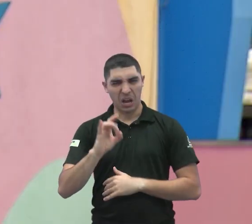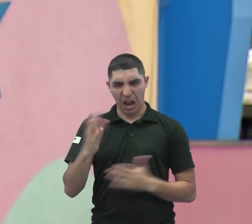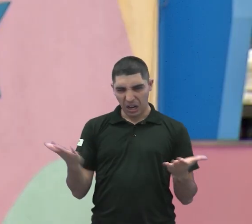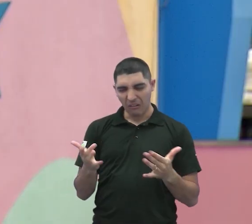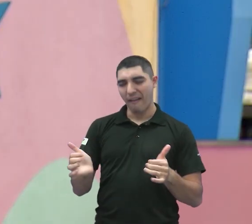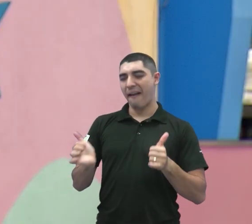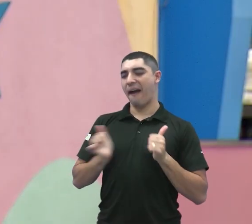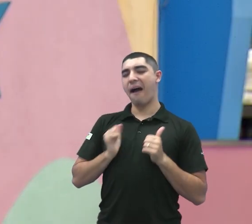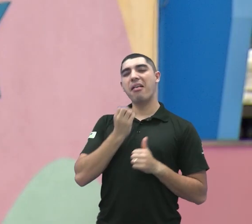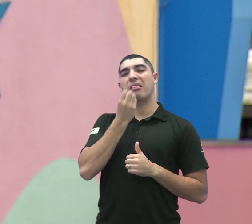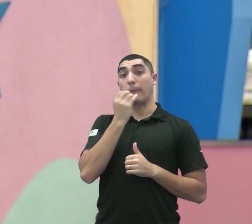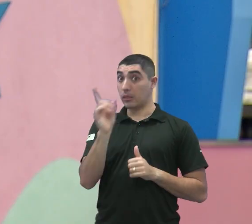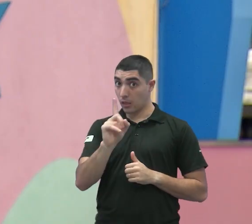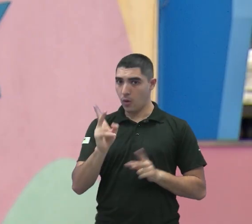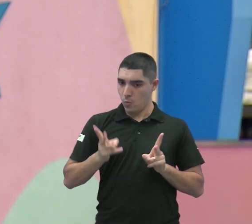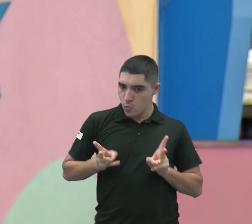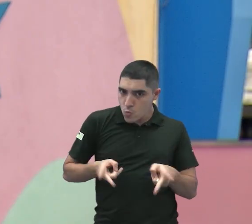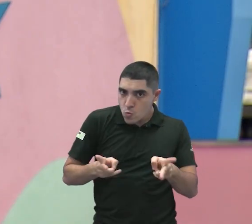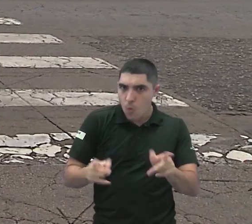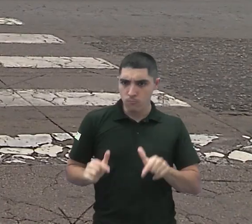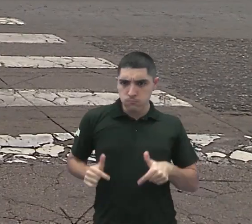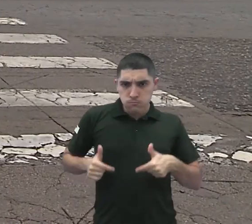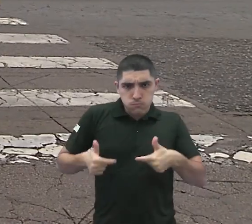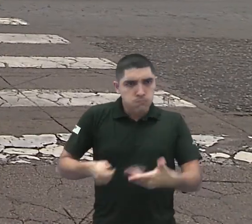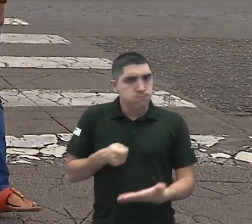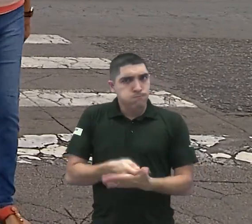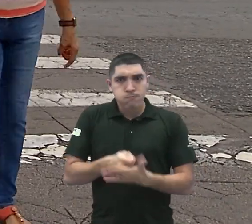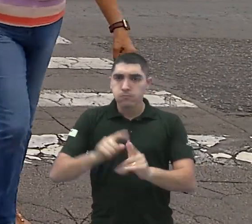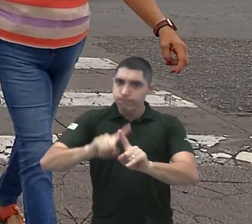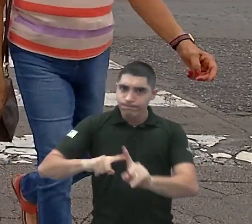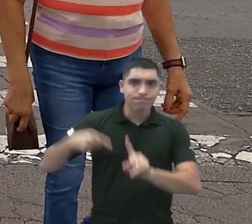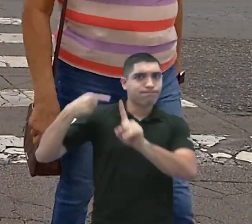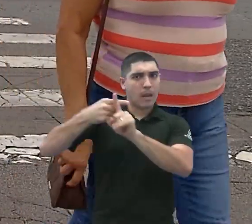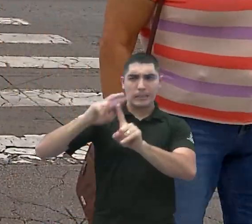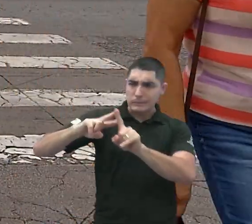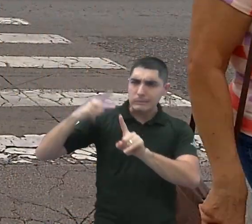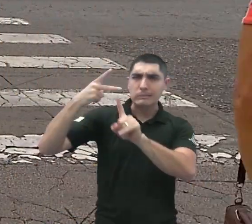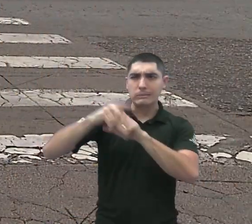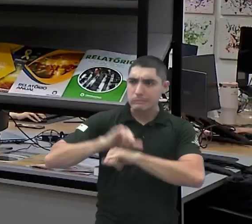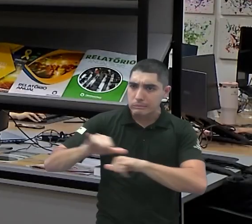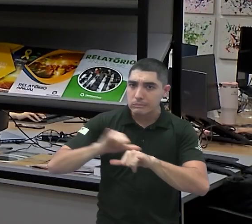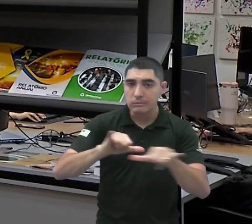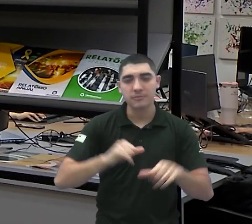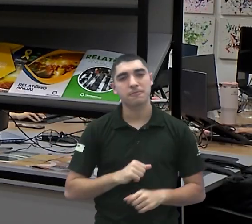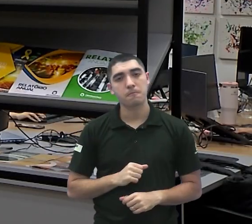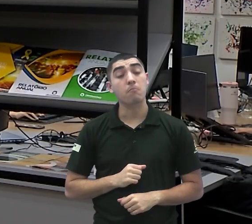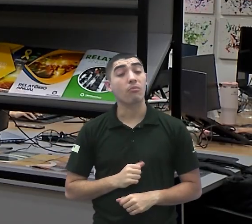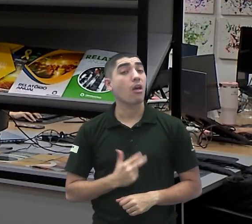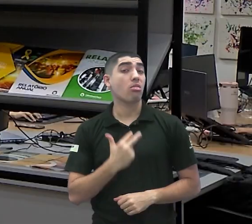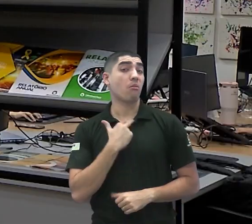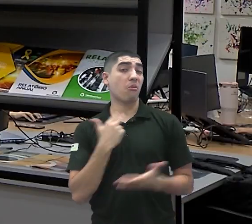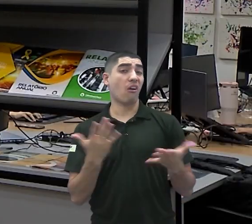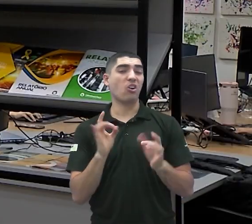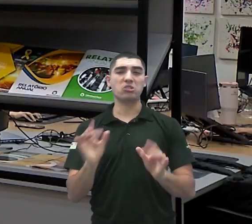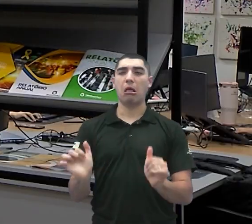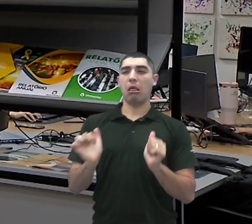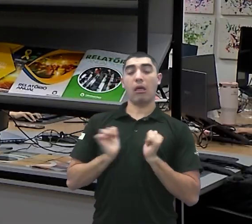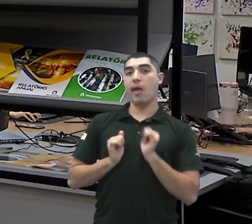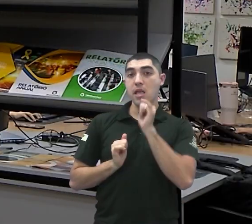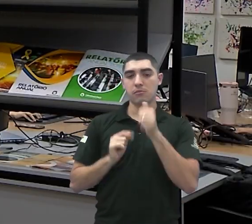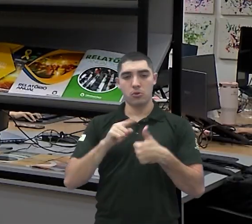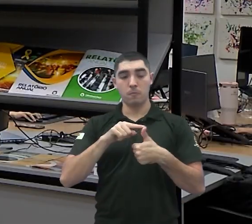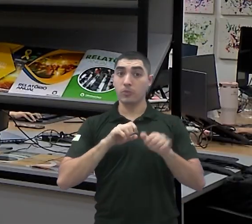de não relaxar nas políticas públicas e reforçar o trabalho educativo. A gente não pode afrouxar